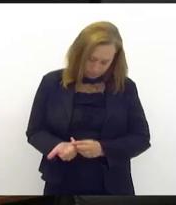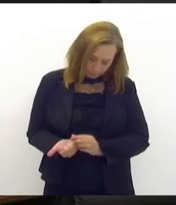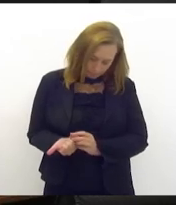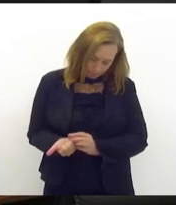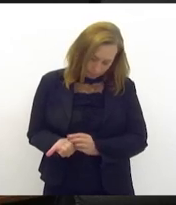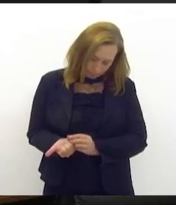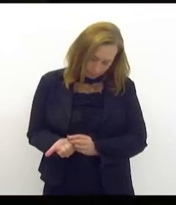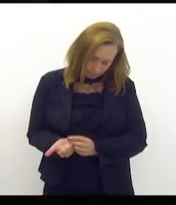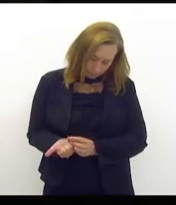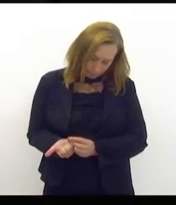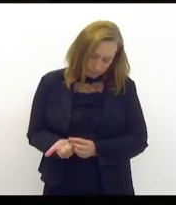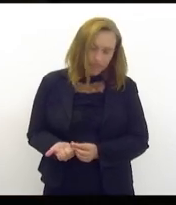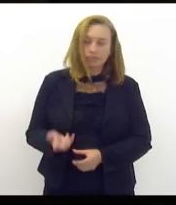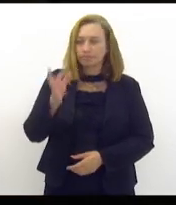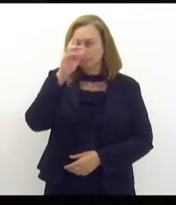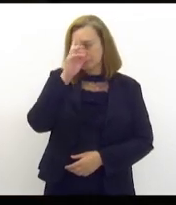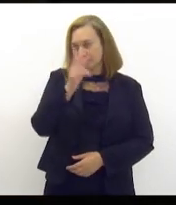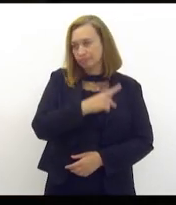Senhor presidente,